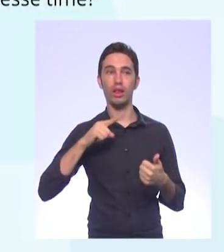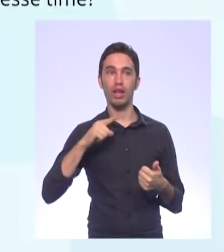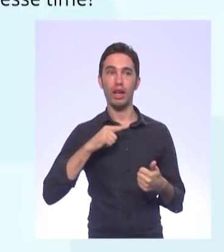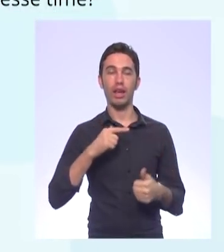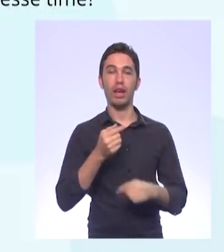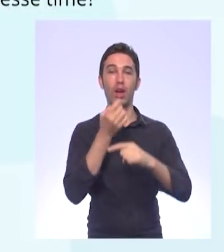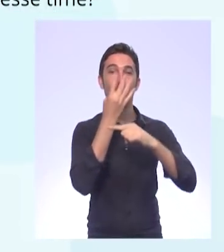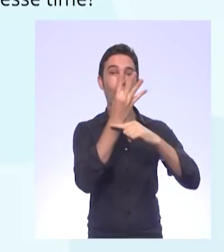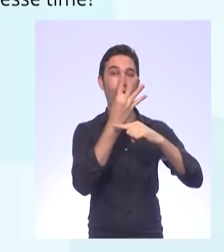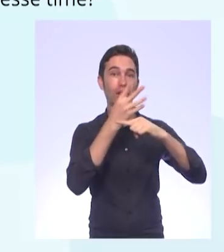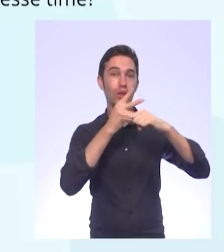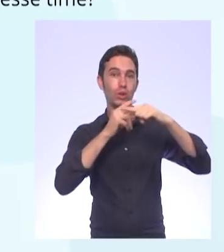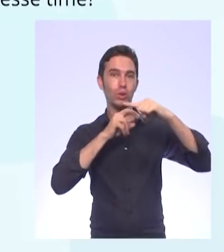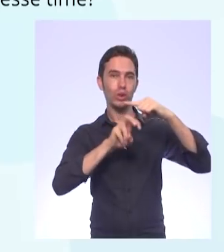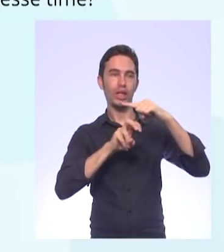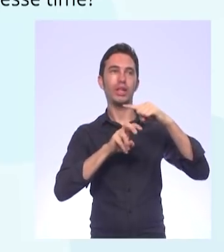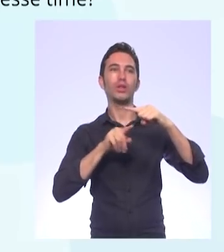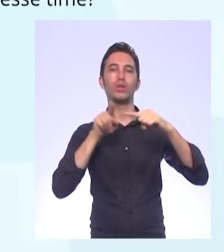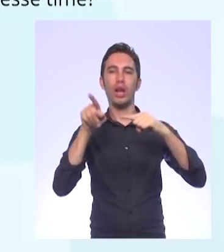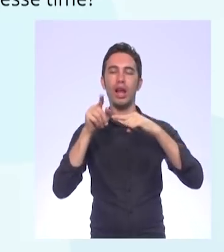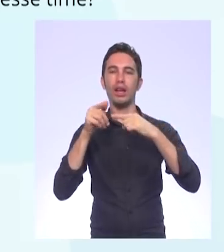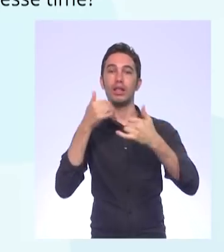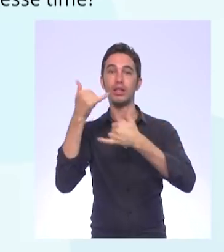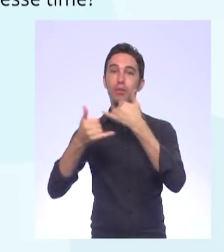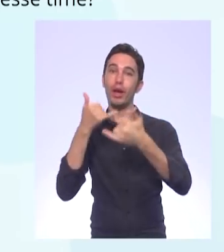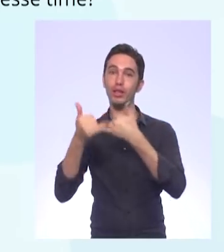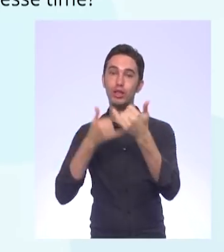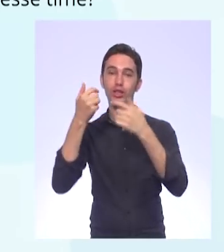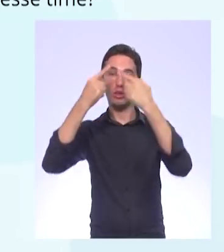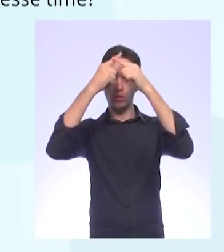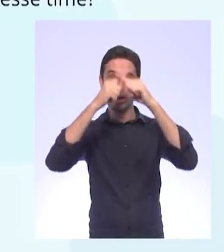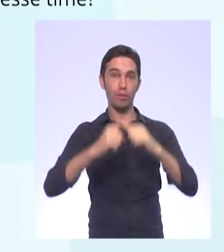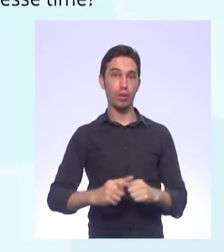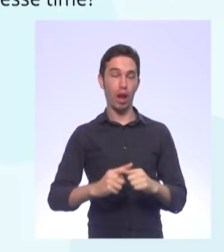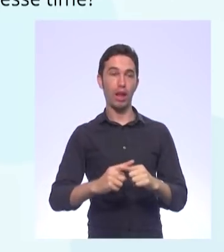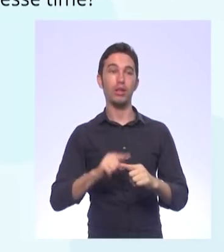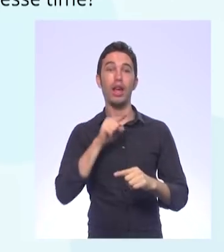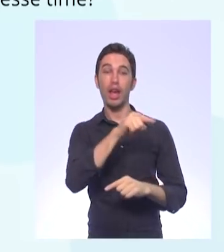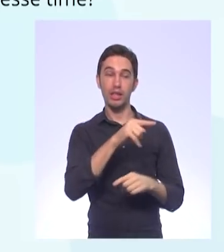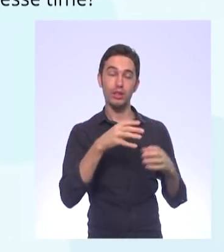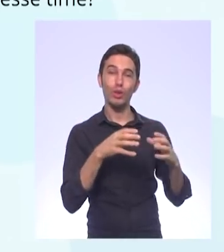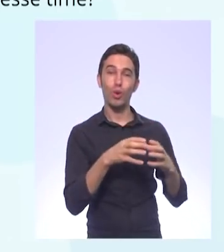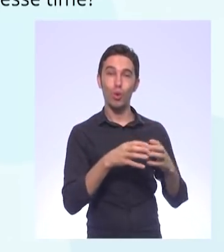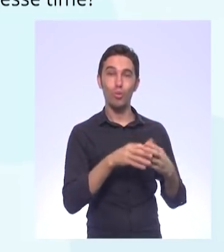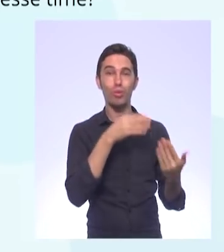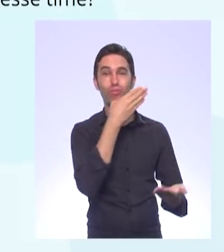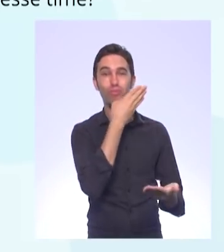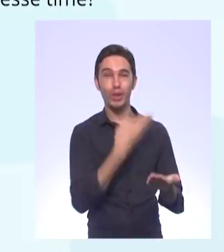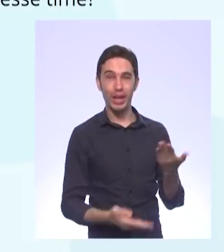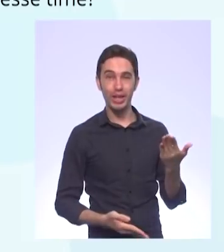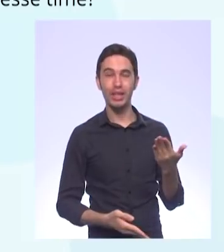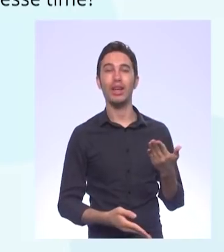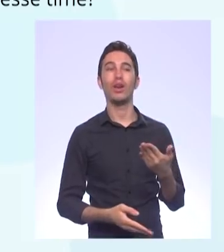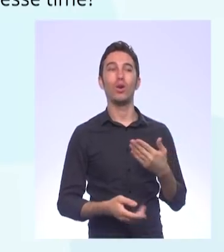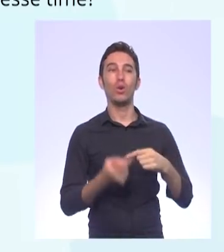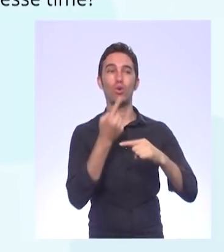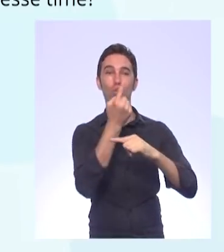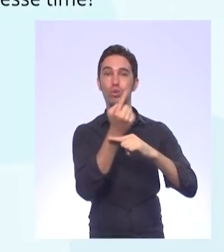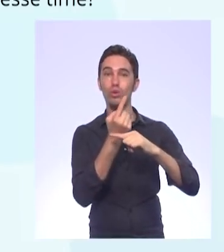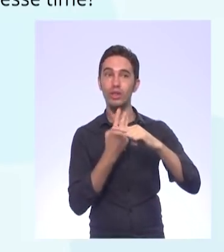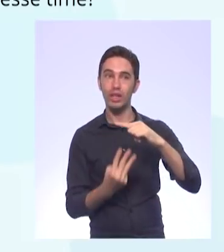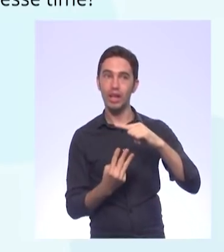quatro quintos do total de partidas de um campeonato este mesmo time perdeu um terço dessas